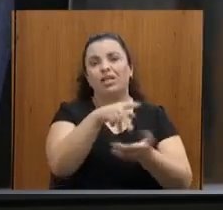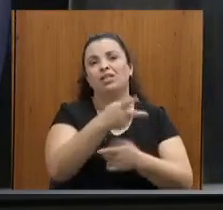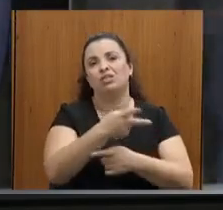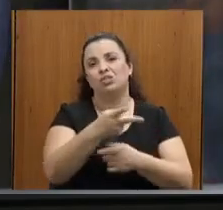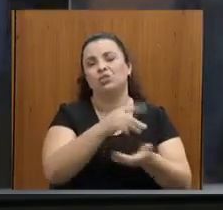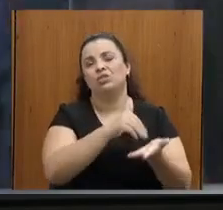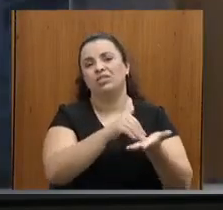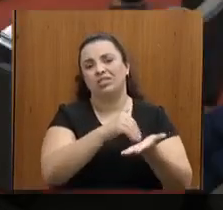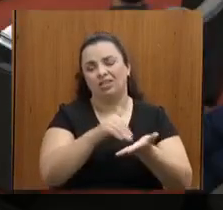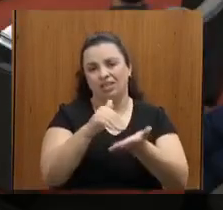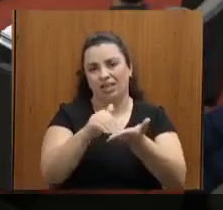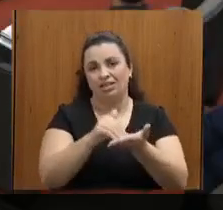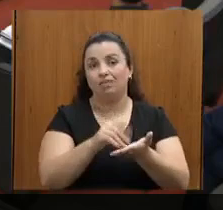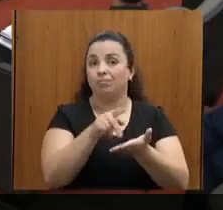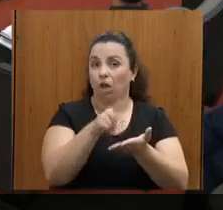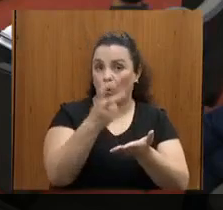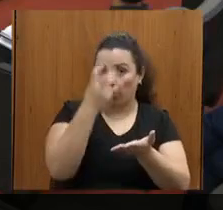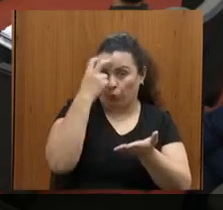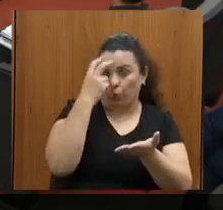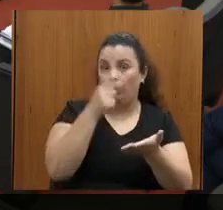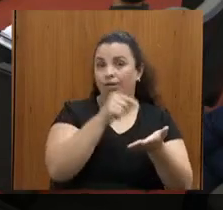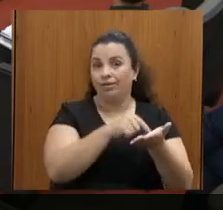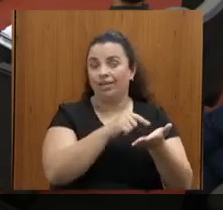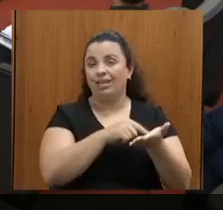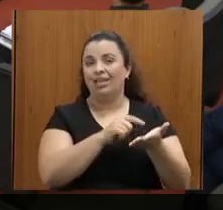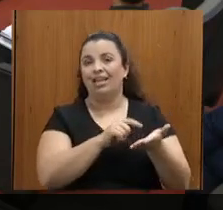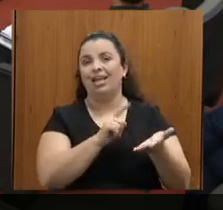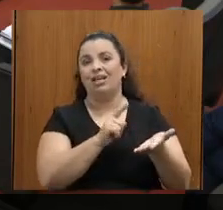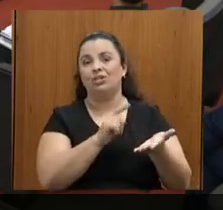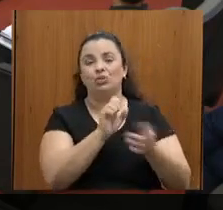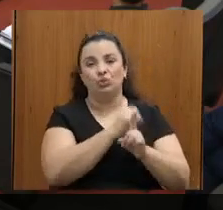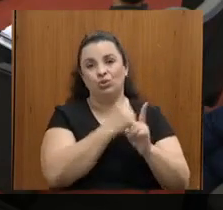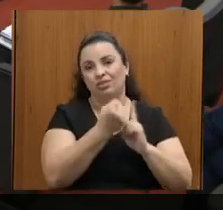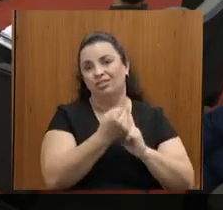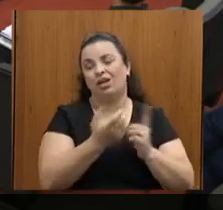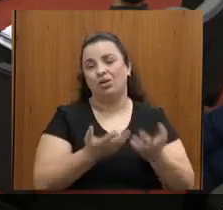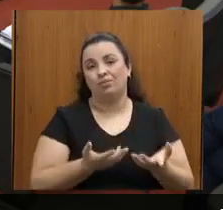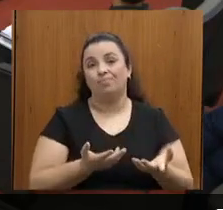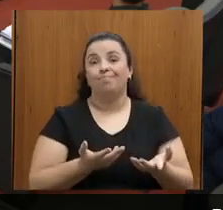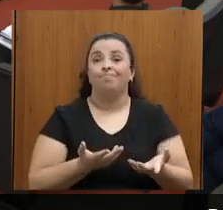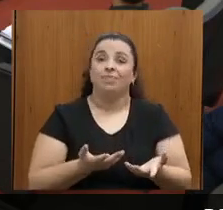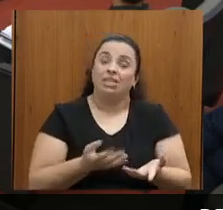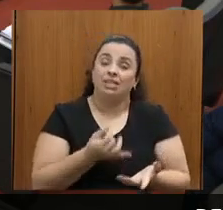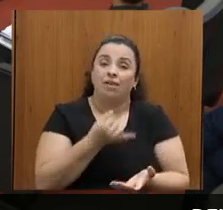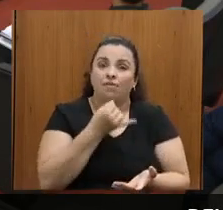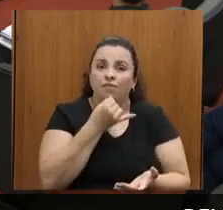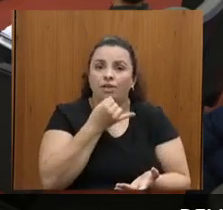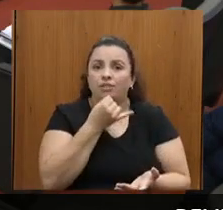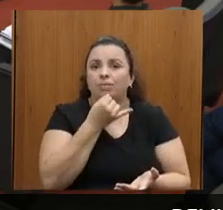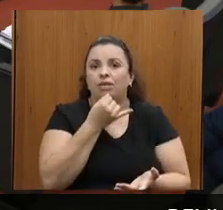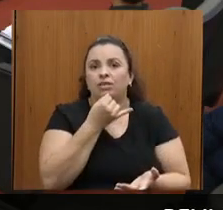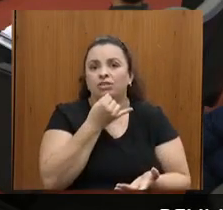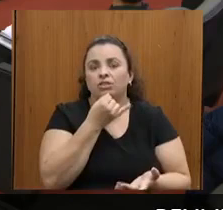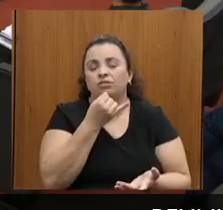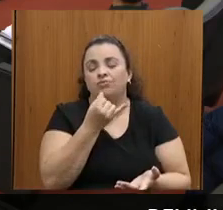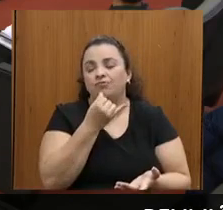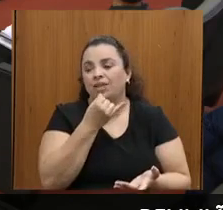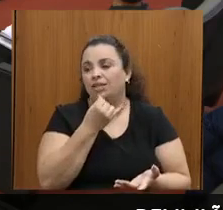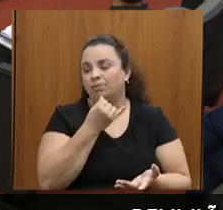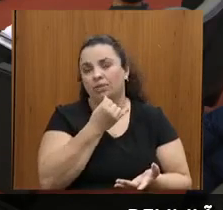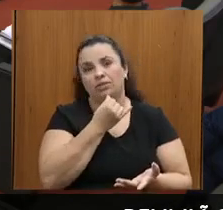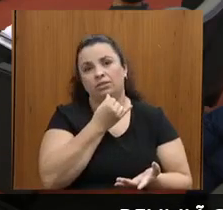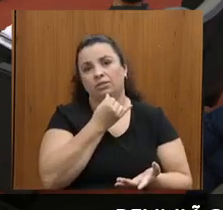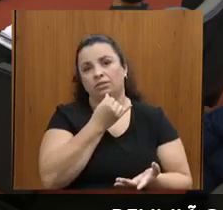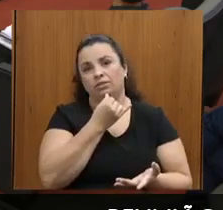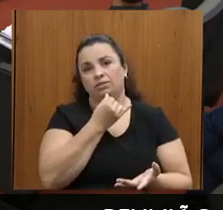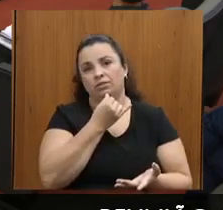colocadas tanto na cultura quanto na CEDES, no social. E, infelizmente, a burocracia, eu